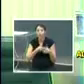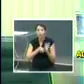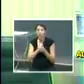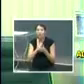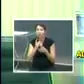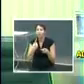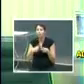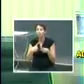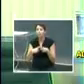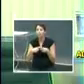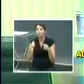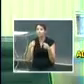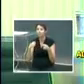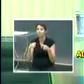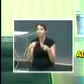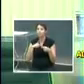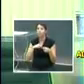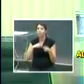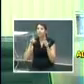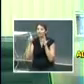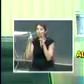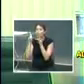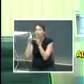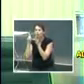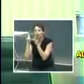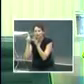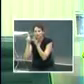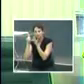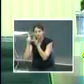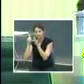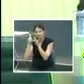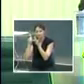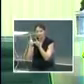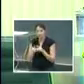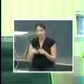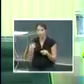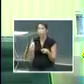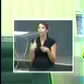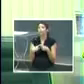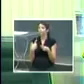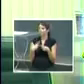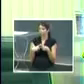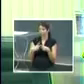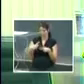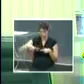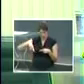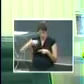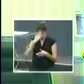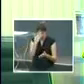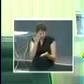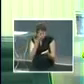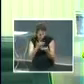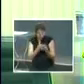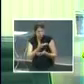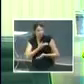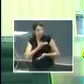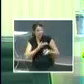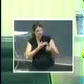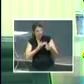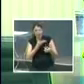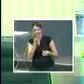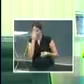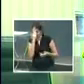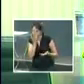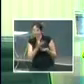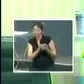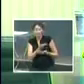E isso só acontece por uma razão, entenda isso. É porque às vezes nós confiamos demais num amigo,